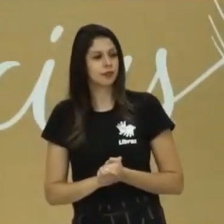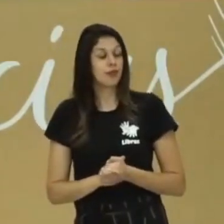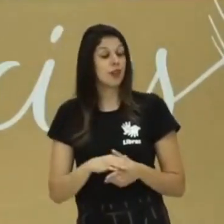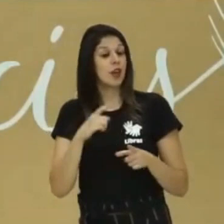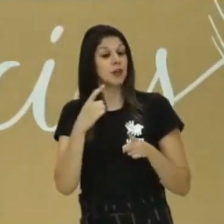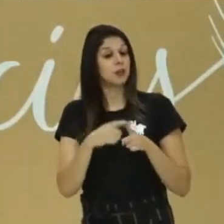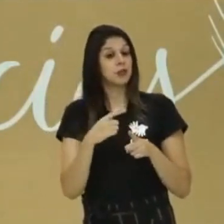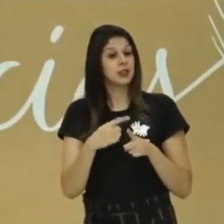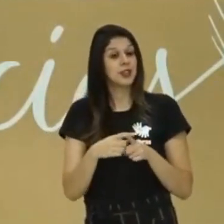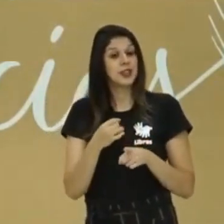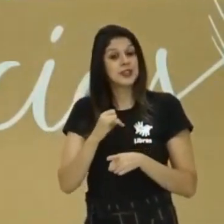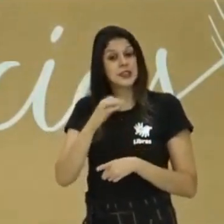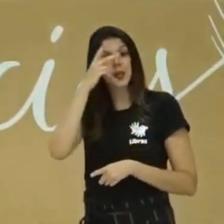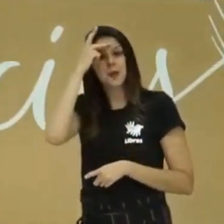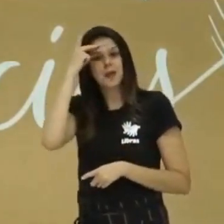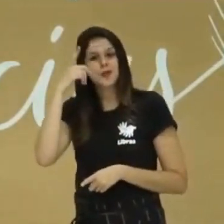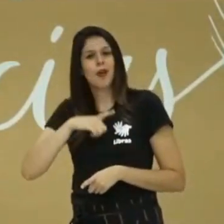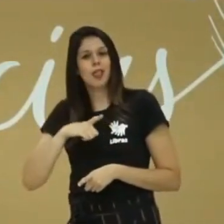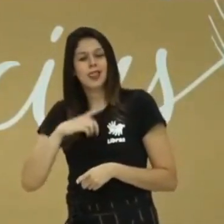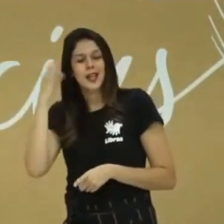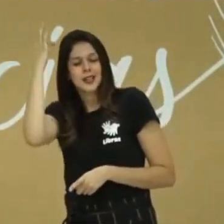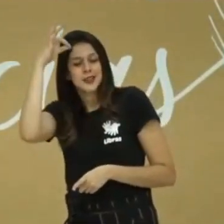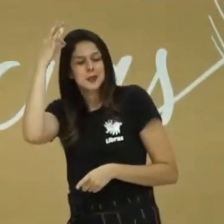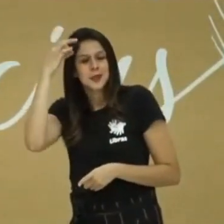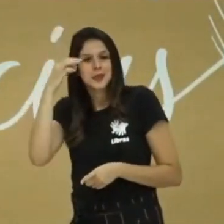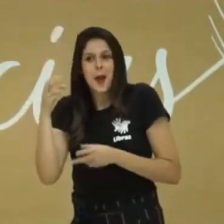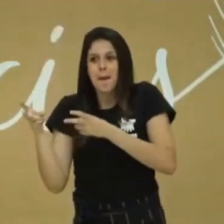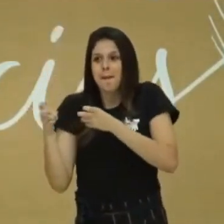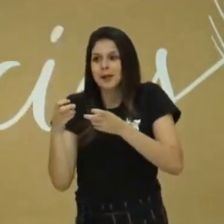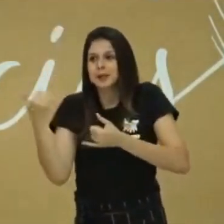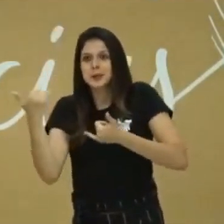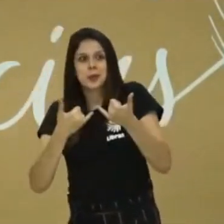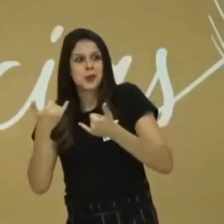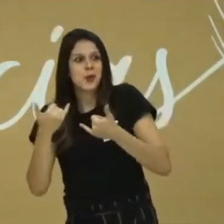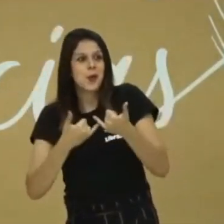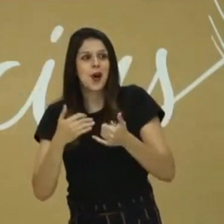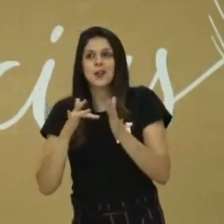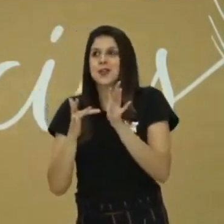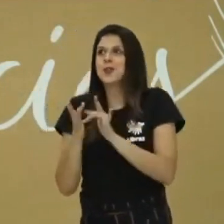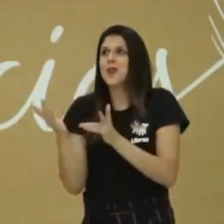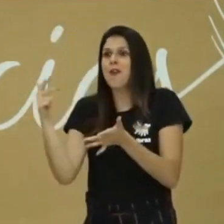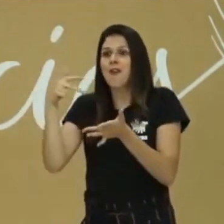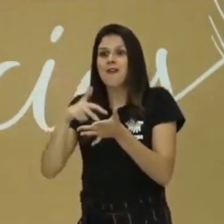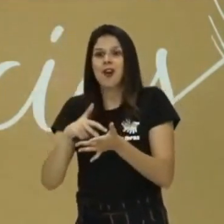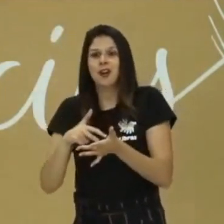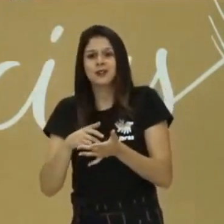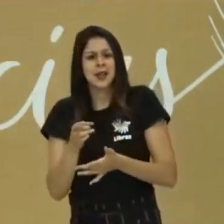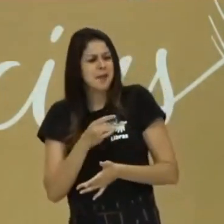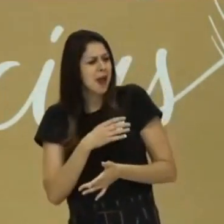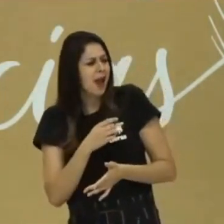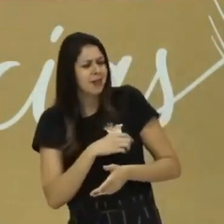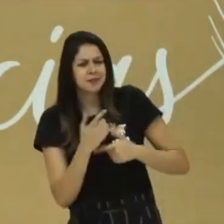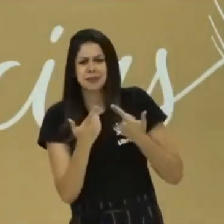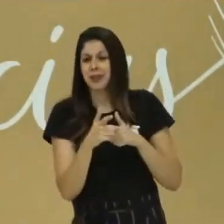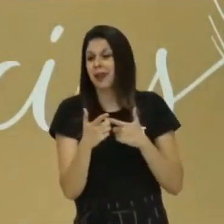porque aqueles que tem óleo na sua botija ao ouvir sobre esse assunto ao invés de medo ao invés de temor ao